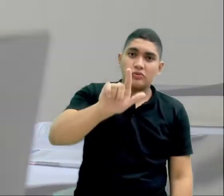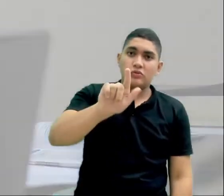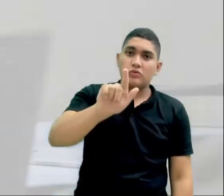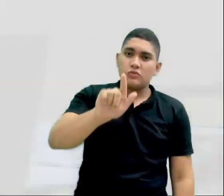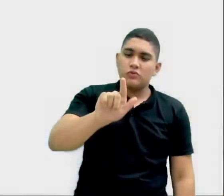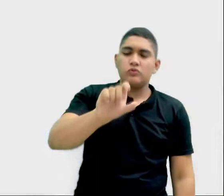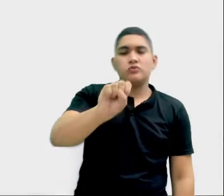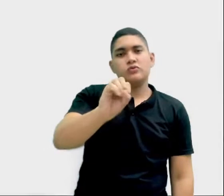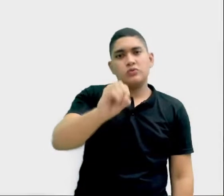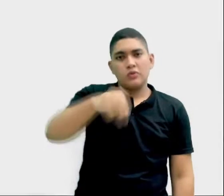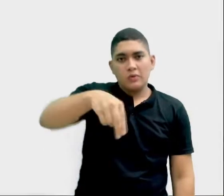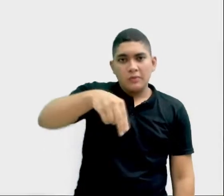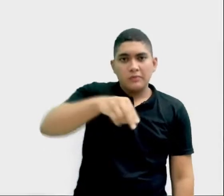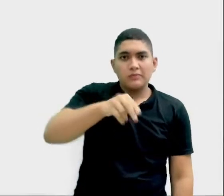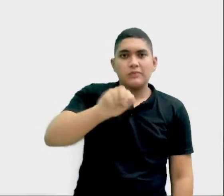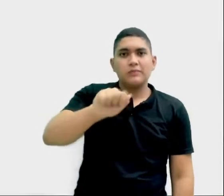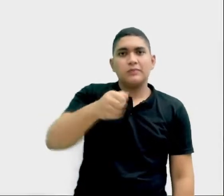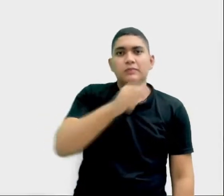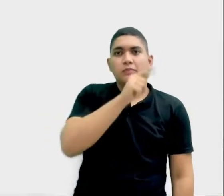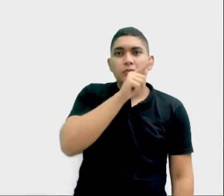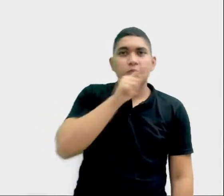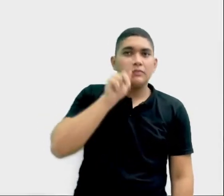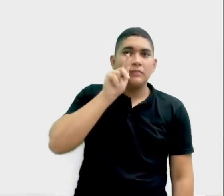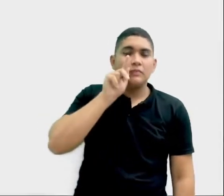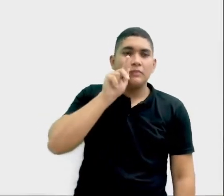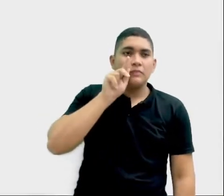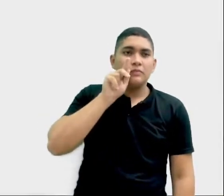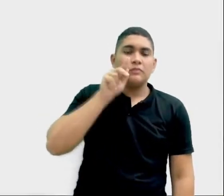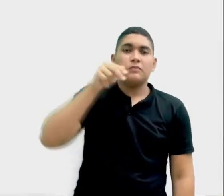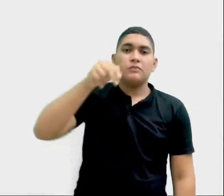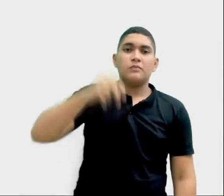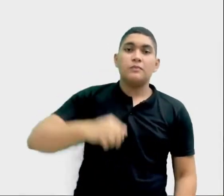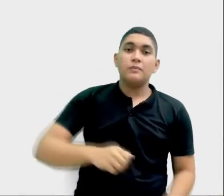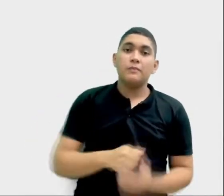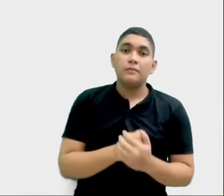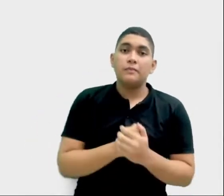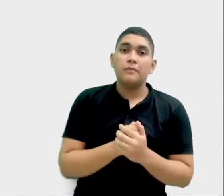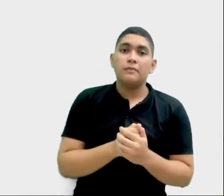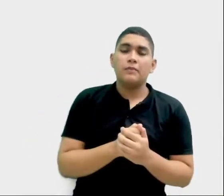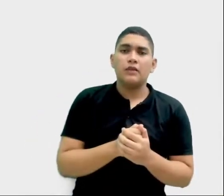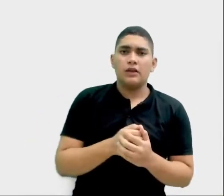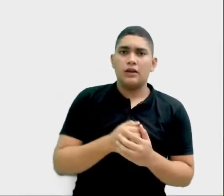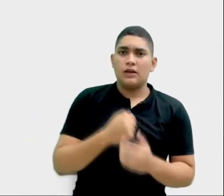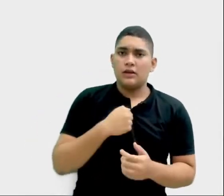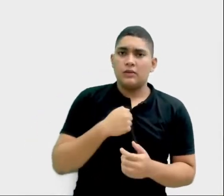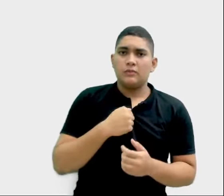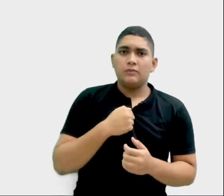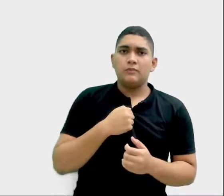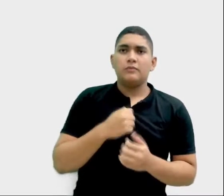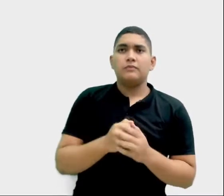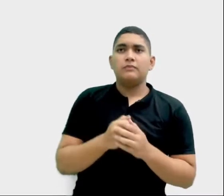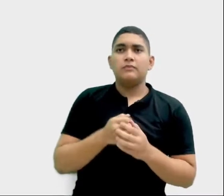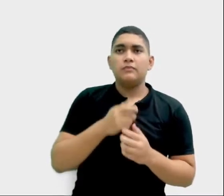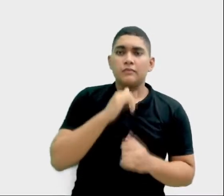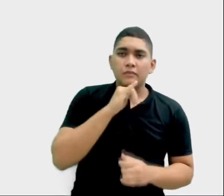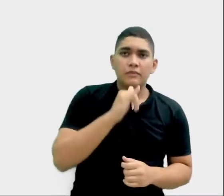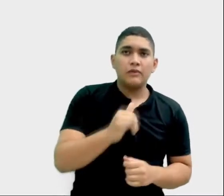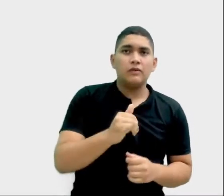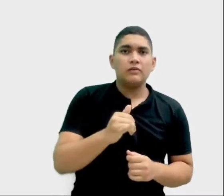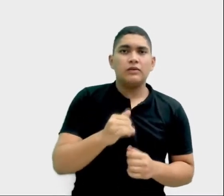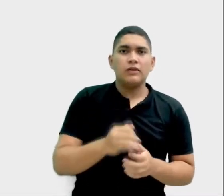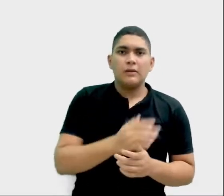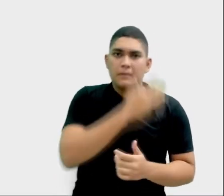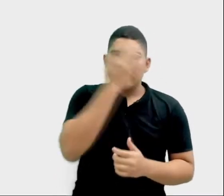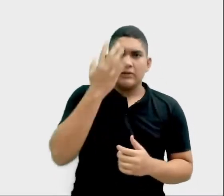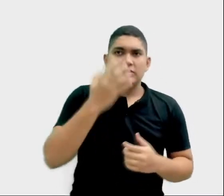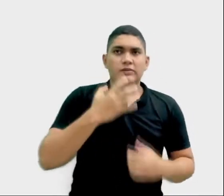Nosso textuário nos diz: Eu, porém, vos digo que qualquer que, sem motivo, se encolerizar contra seu irmão,